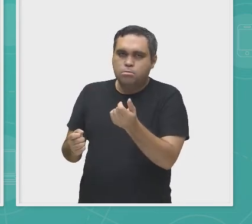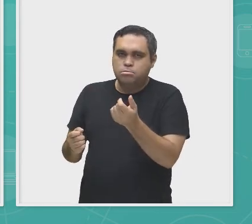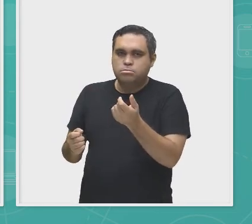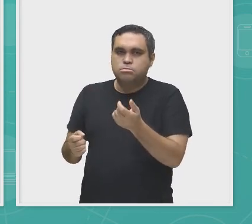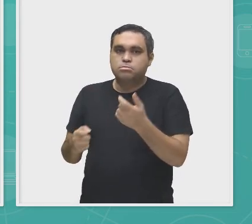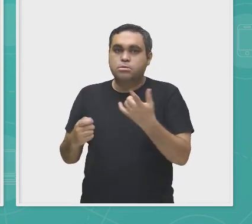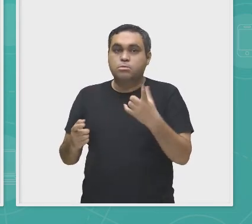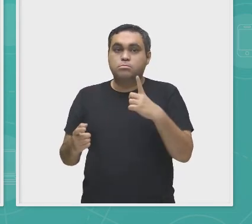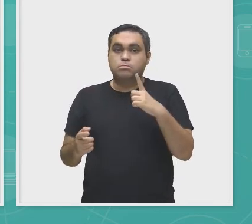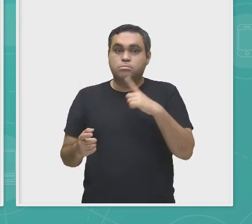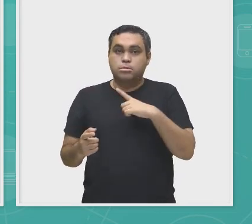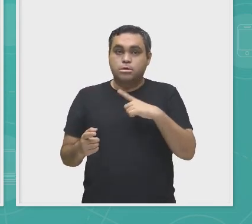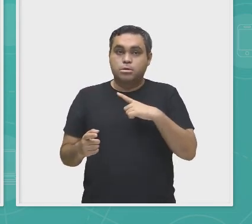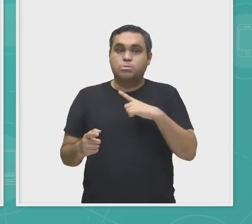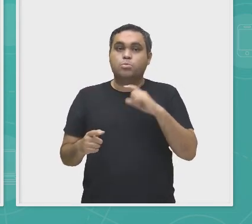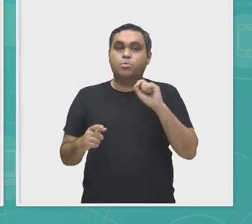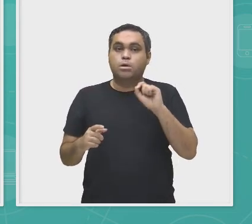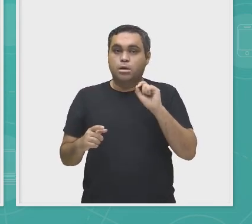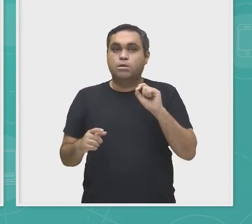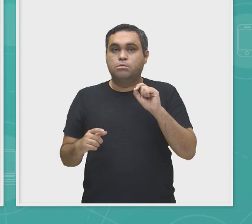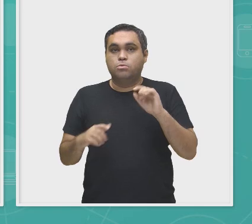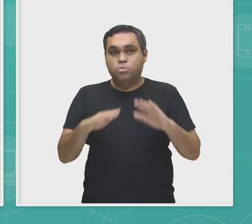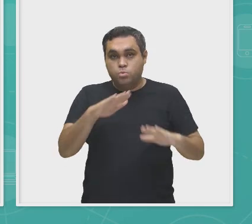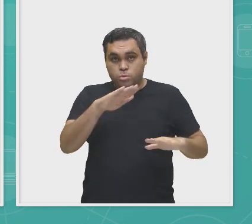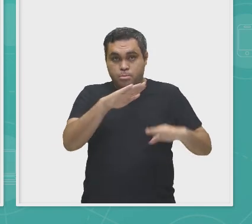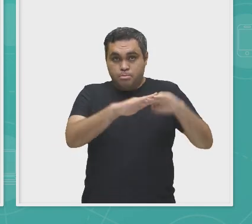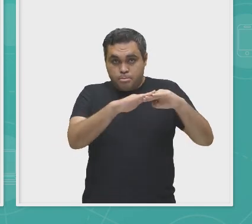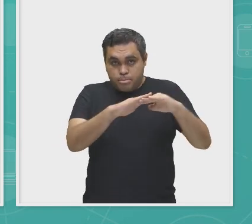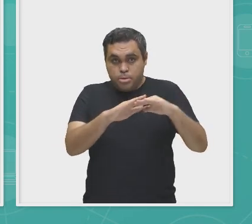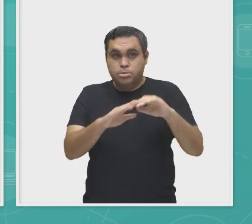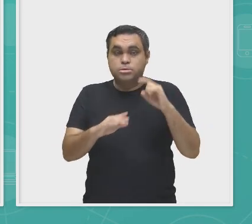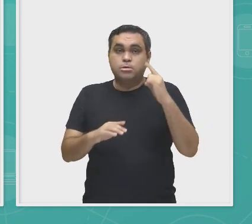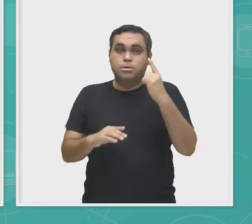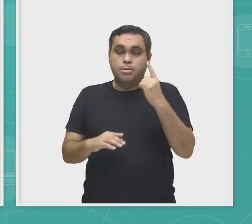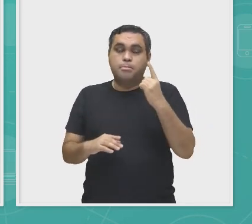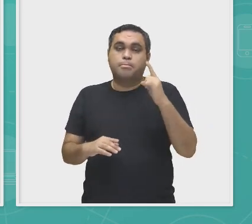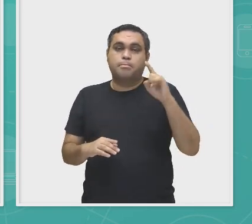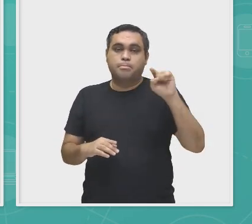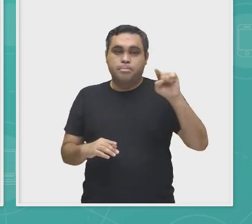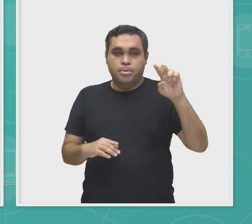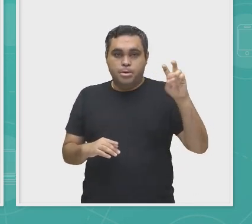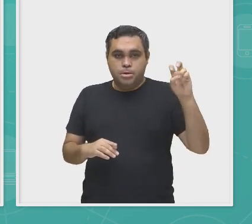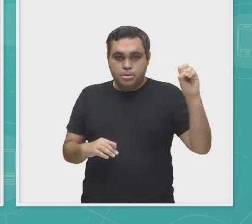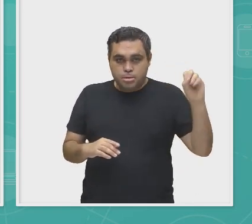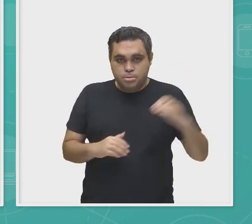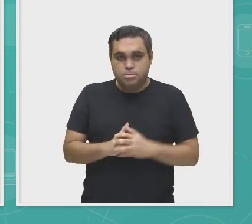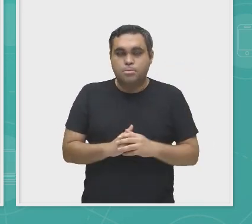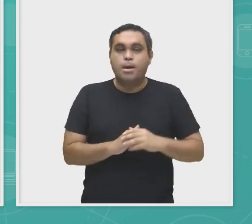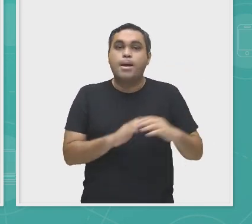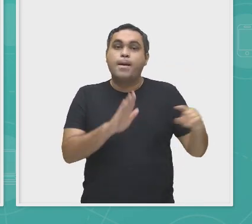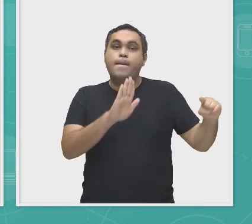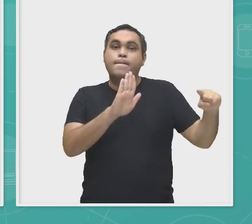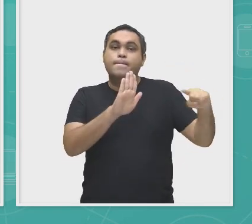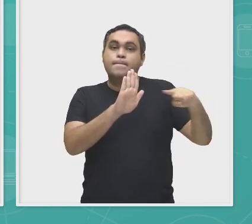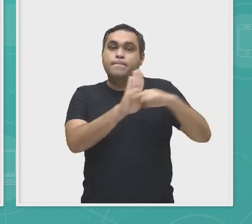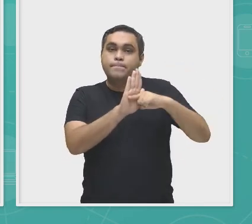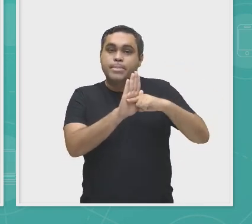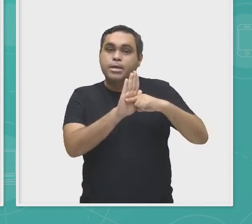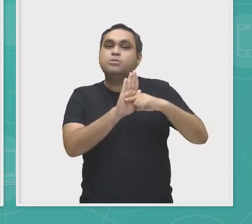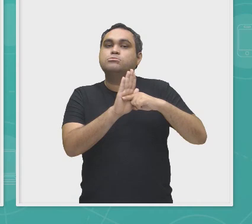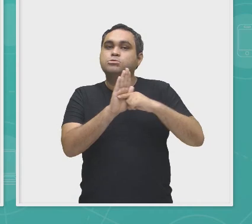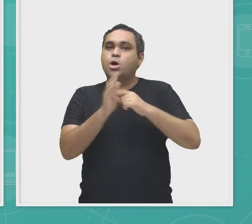nosso saldo, que é o nosso limite, né, que vai ser igual ao nosso limite, menos o que nós gastamos, que é o nosso